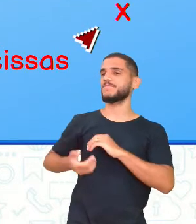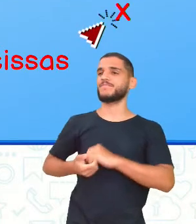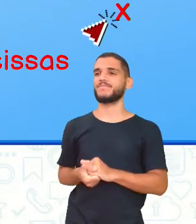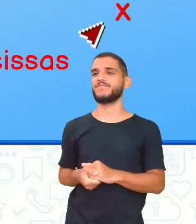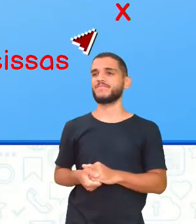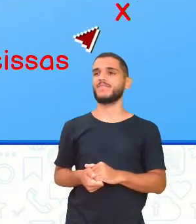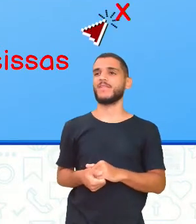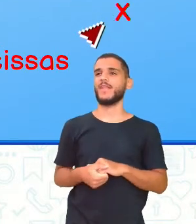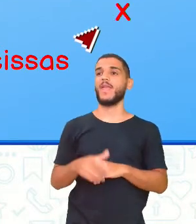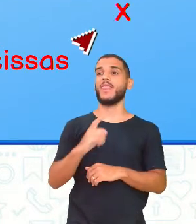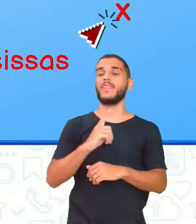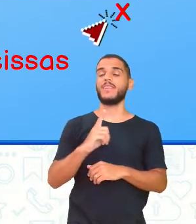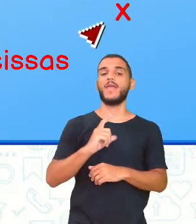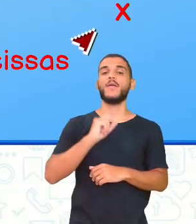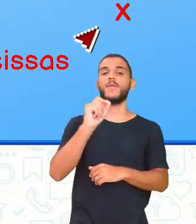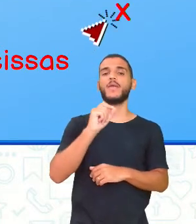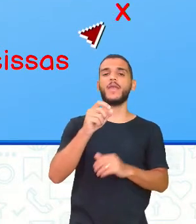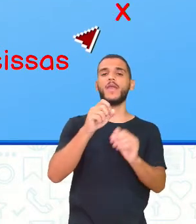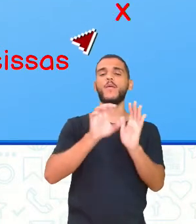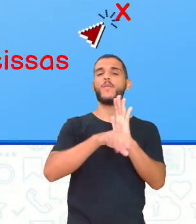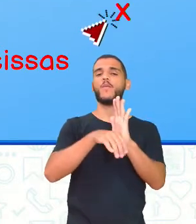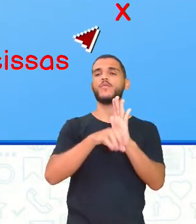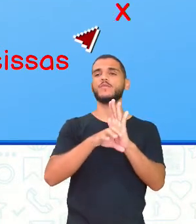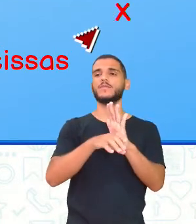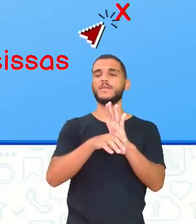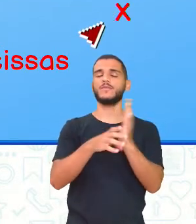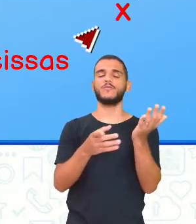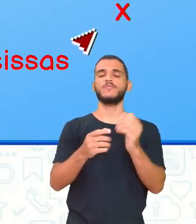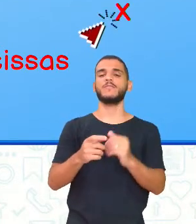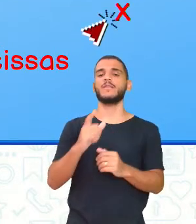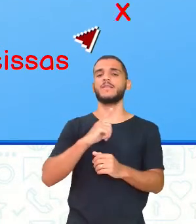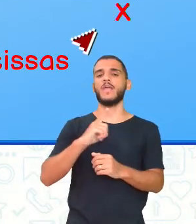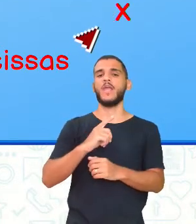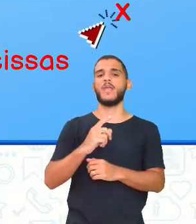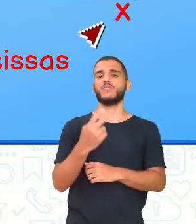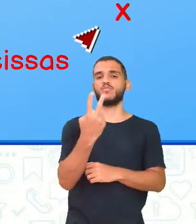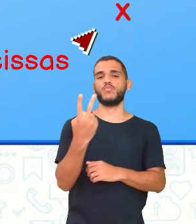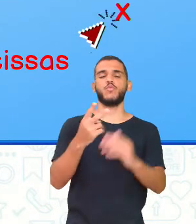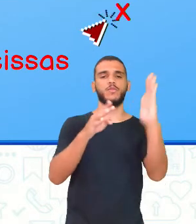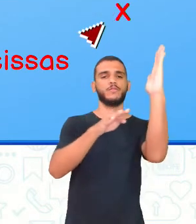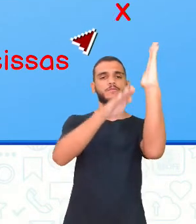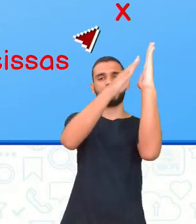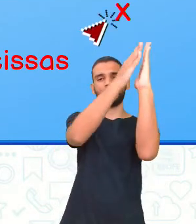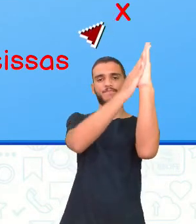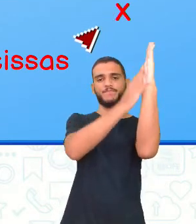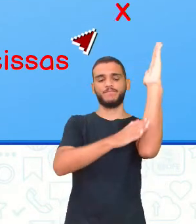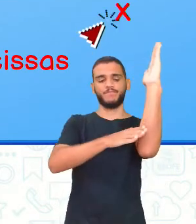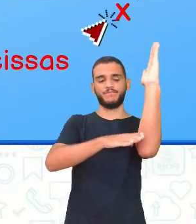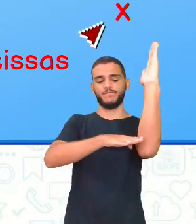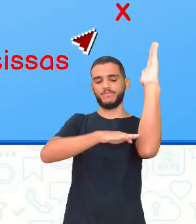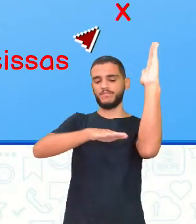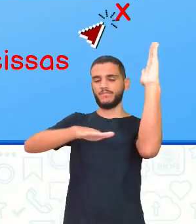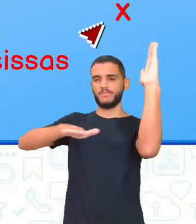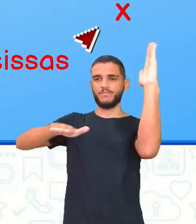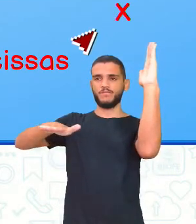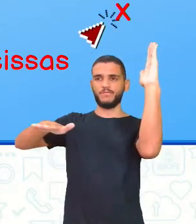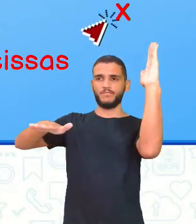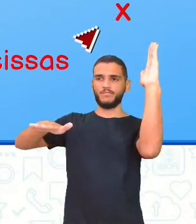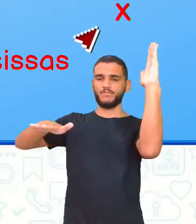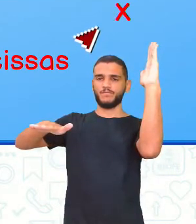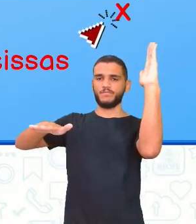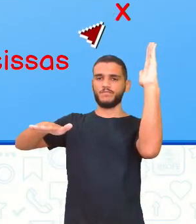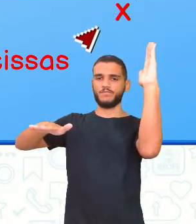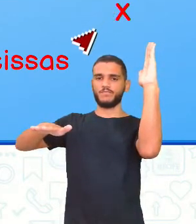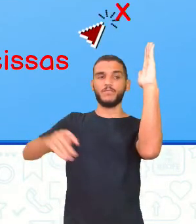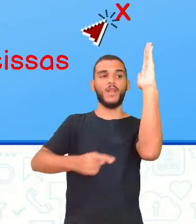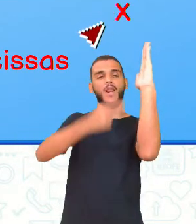bem resumida. Ora, eu tenho duas retas perpendiculares, e a vertical,